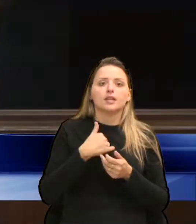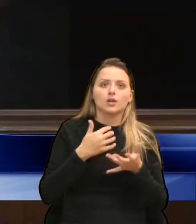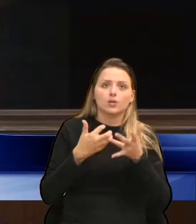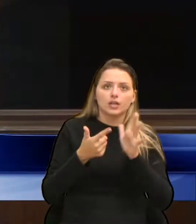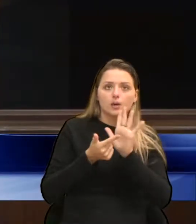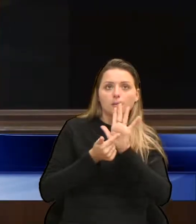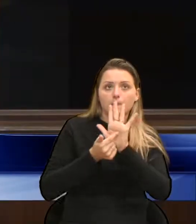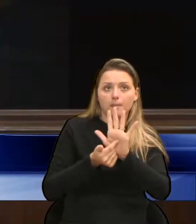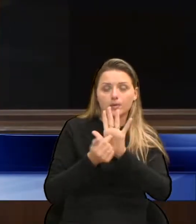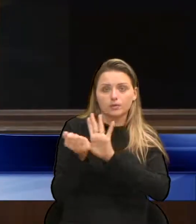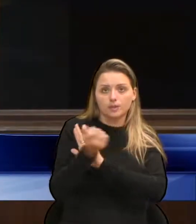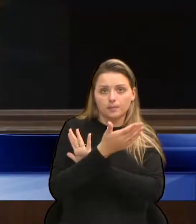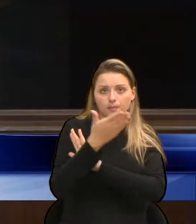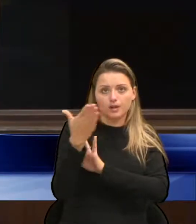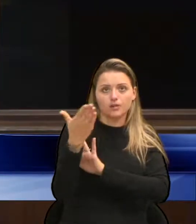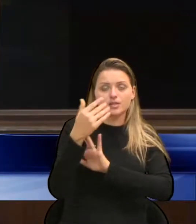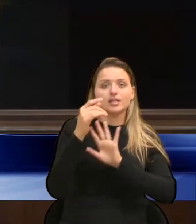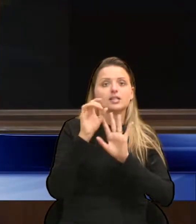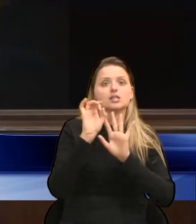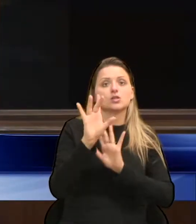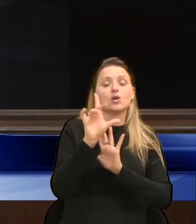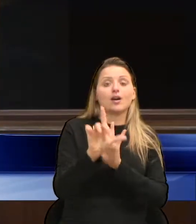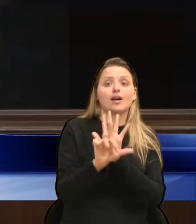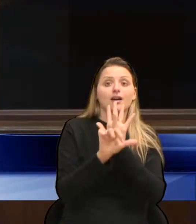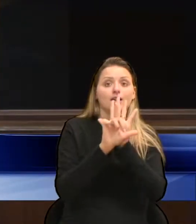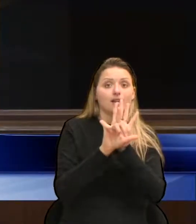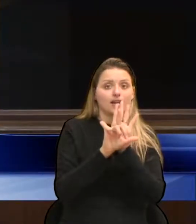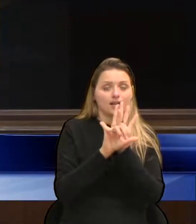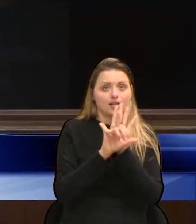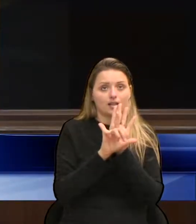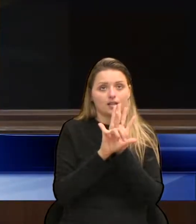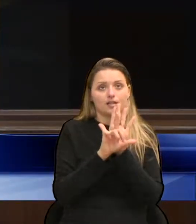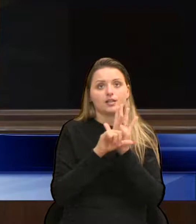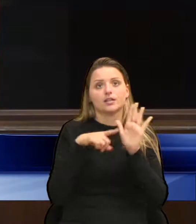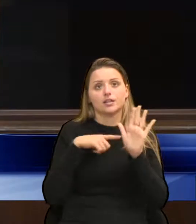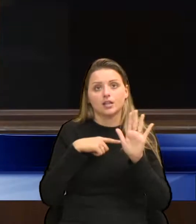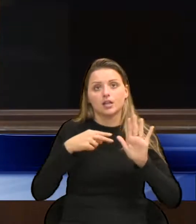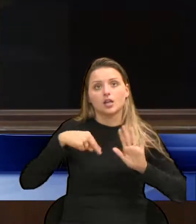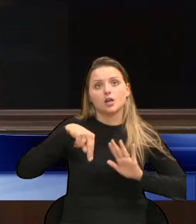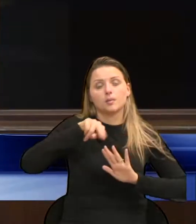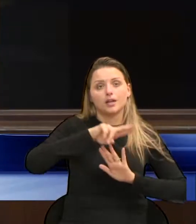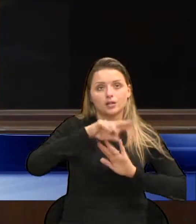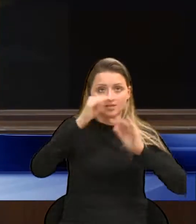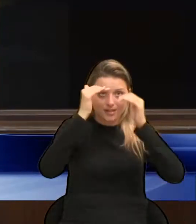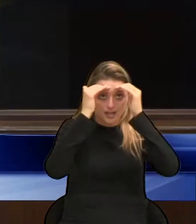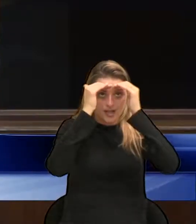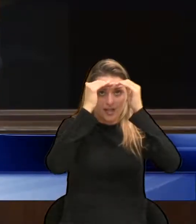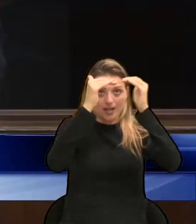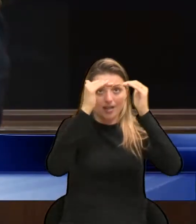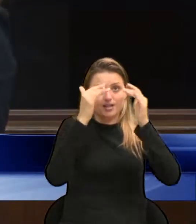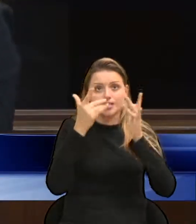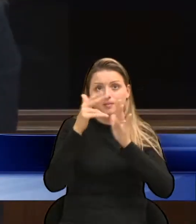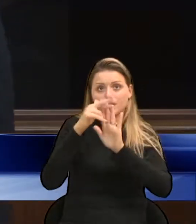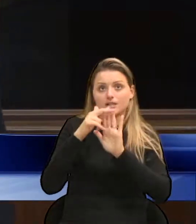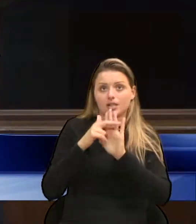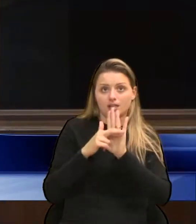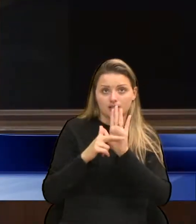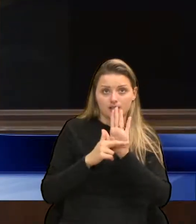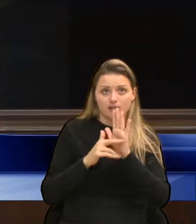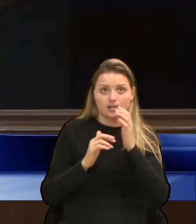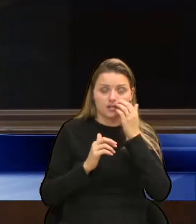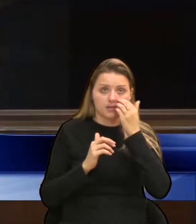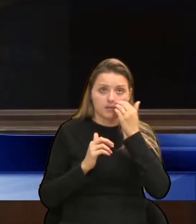vocês aqui então as legislações que estão previstas para que a gente siga dentro desse regulamento desta lei